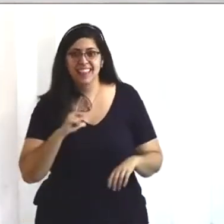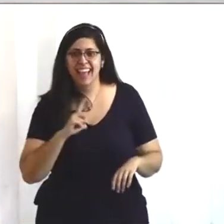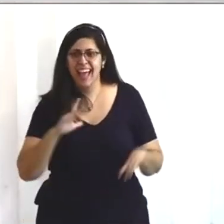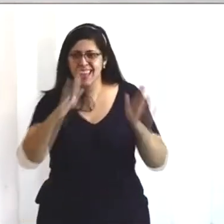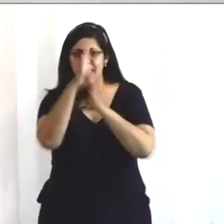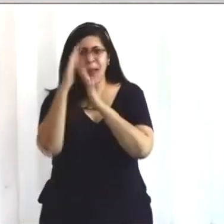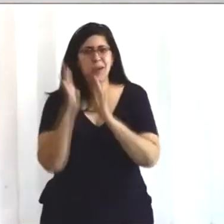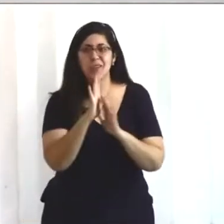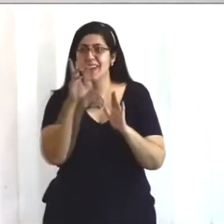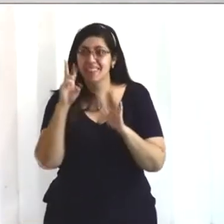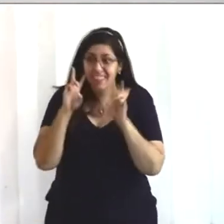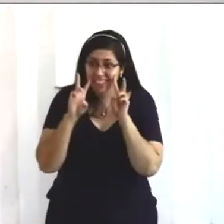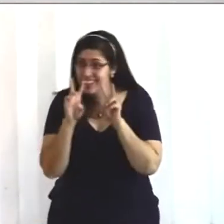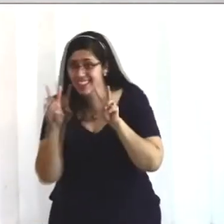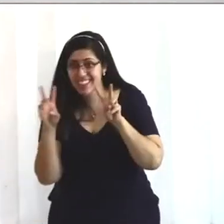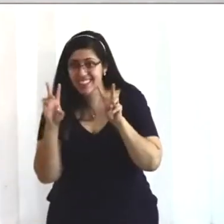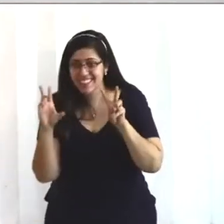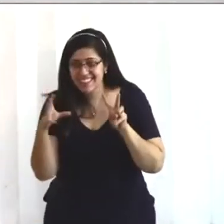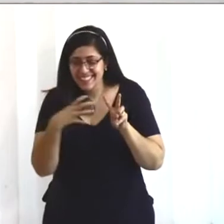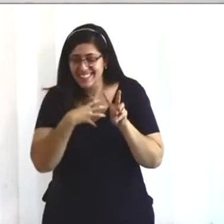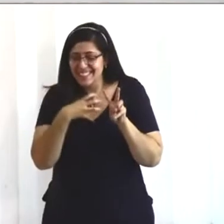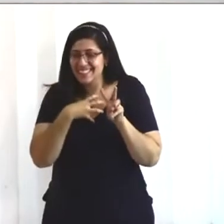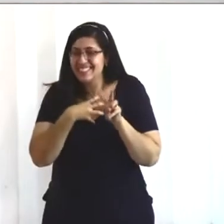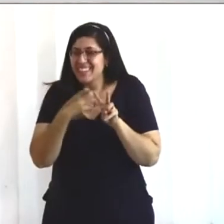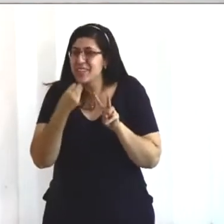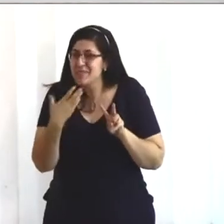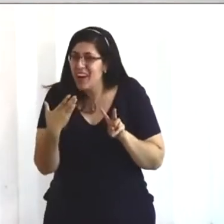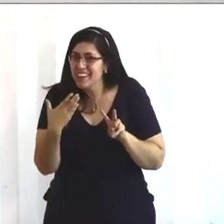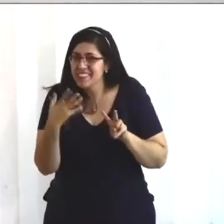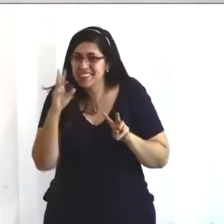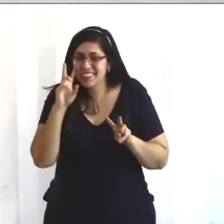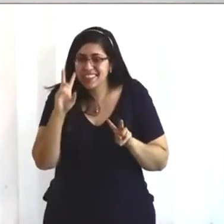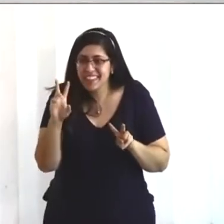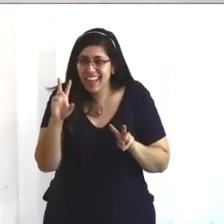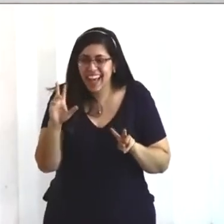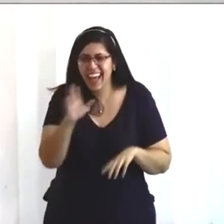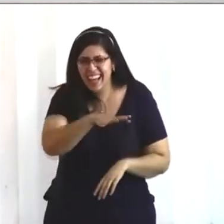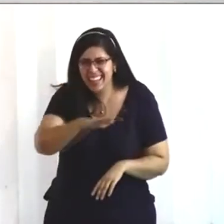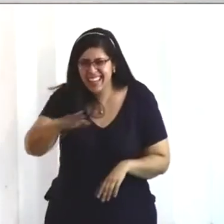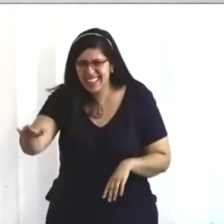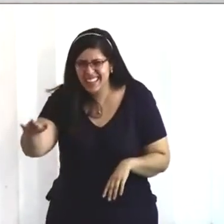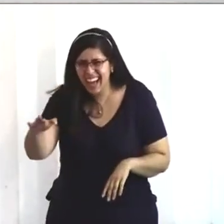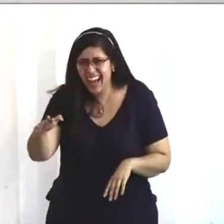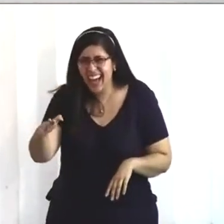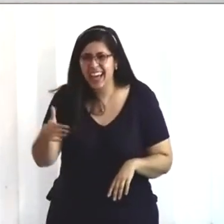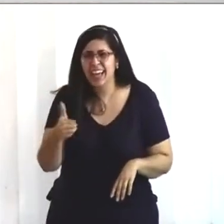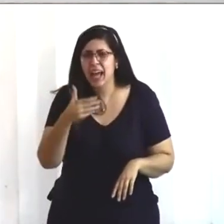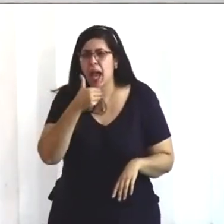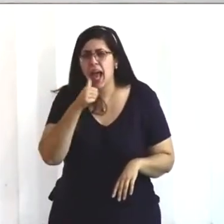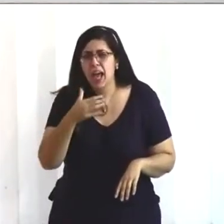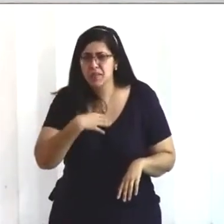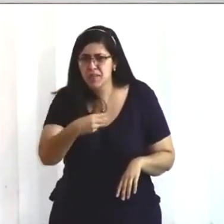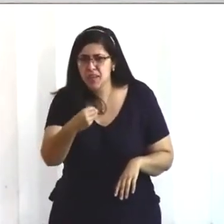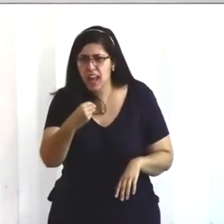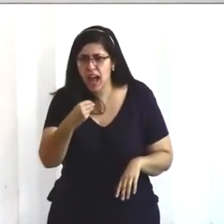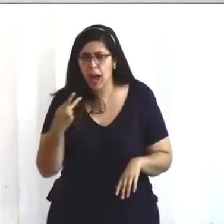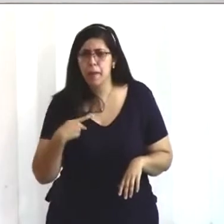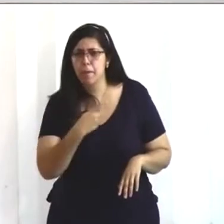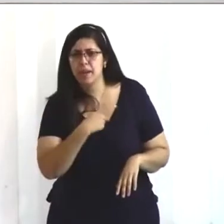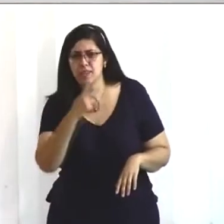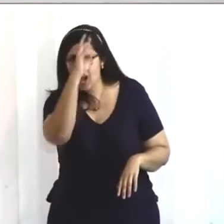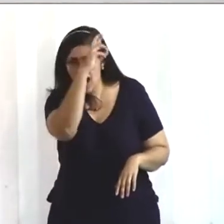aqui, uma das minhas alegrias foi ver a Heleninha sentada aqui à direita, junto com o Robert, com a Pri e com a